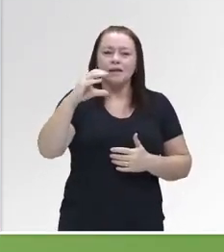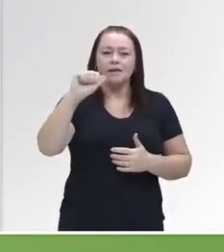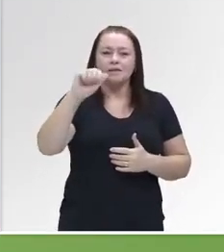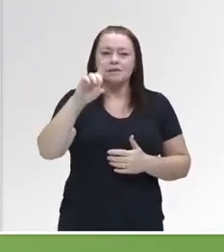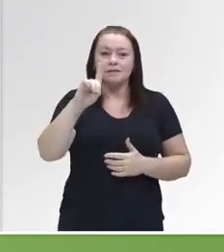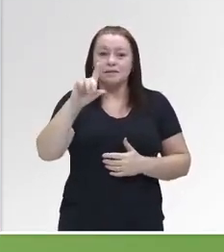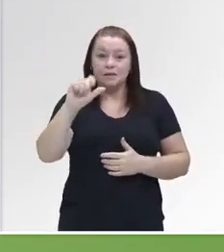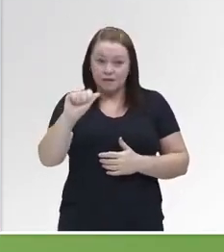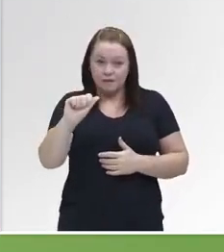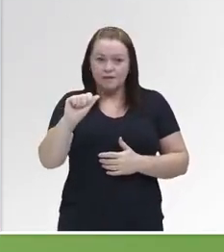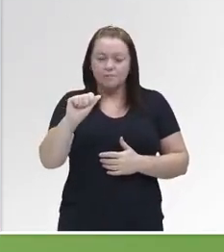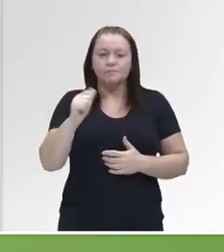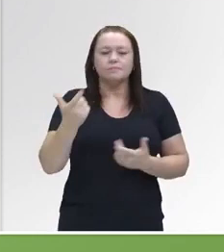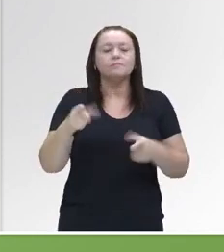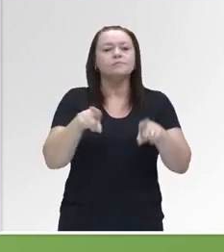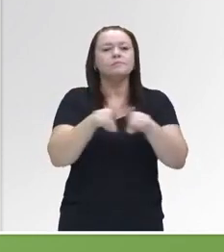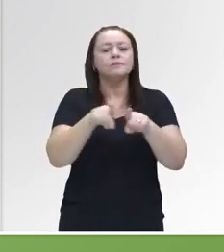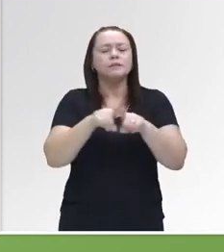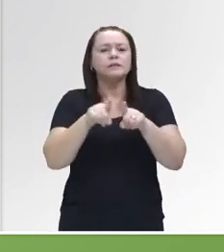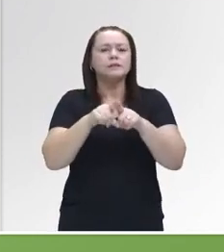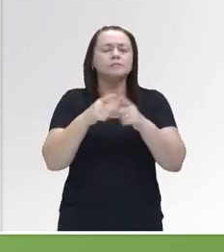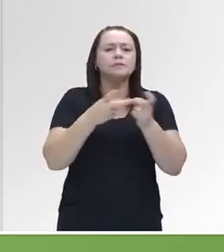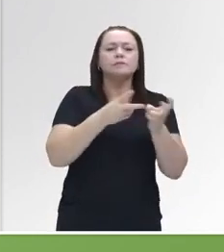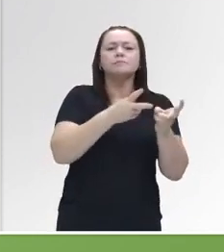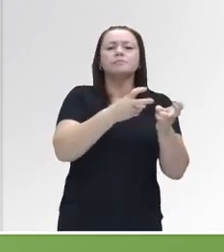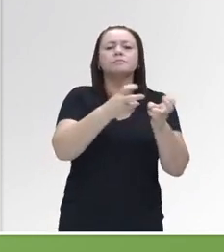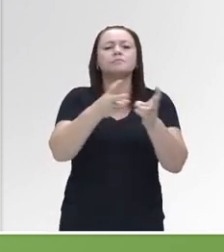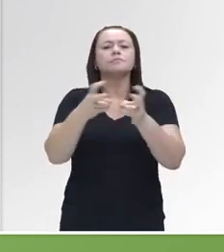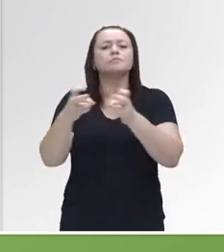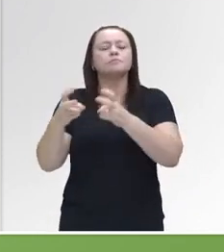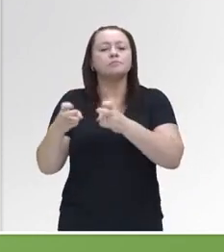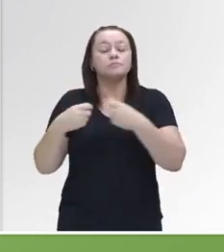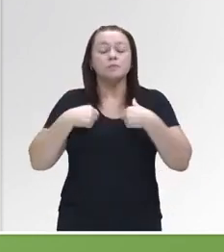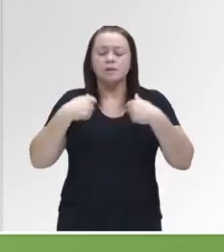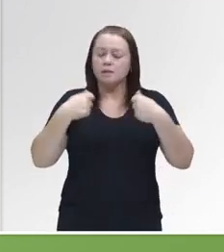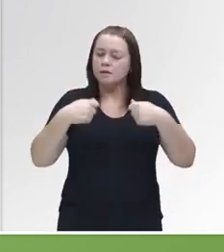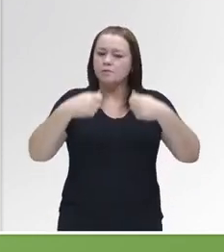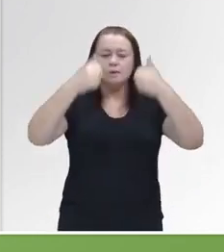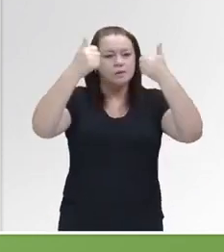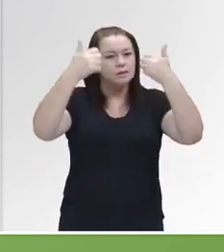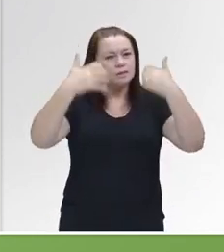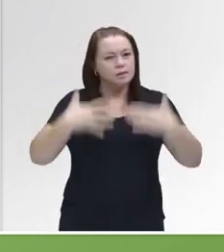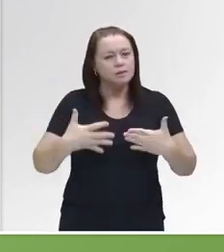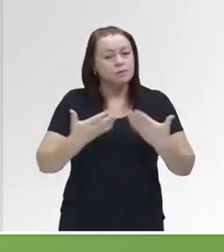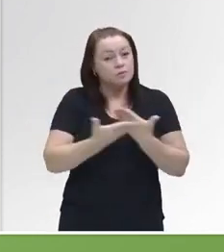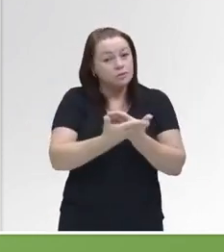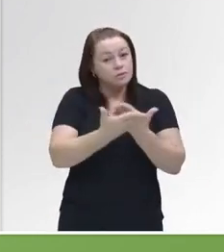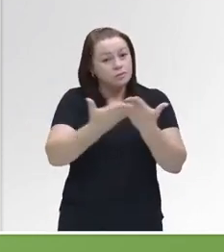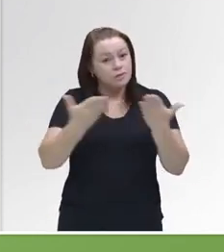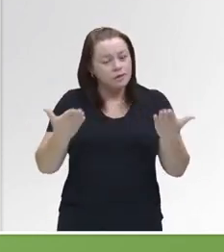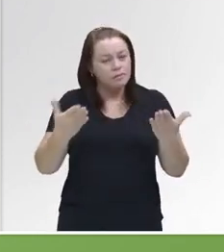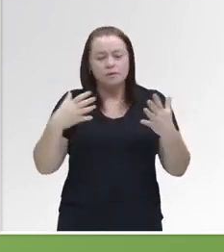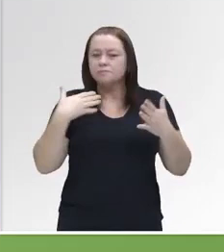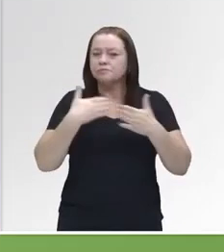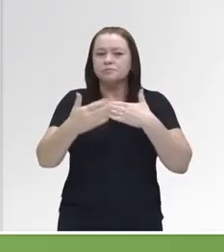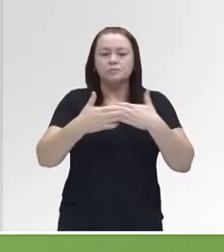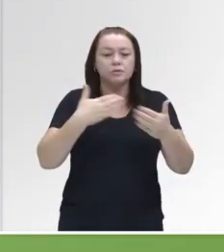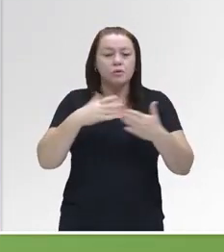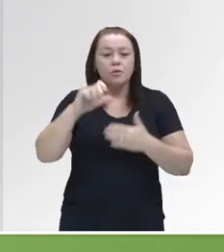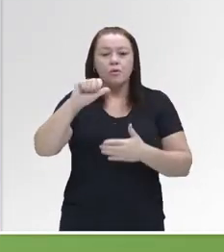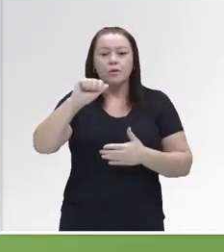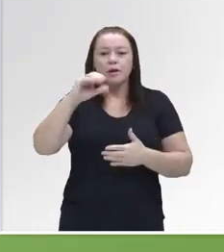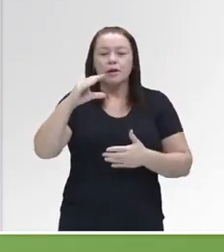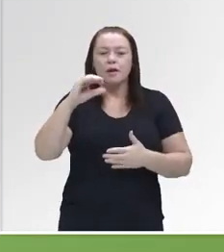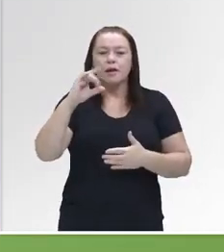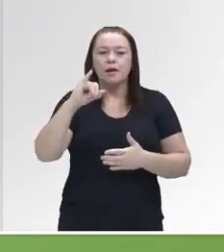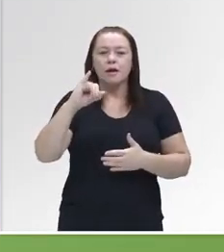E observando também, eu preciso falar para vocês que todo acidente, ele vai